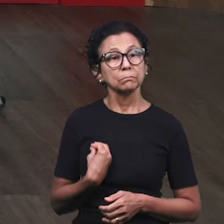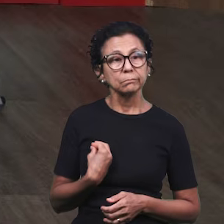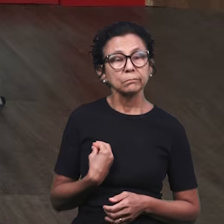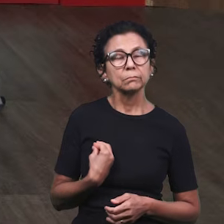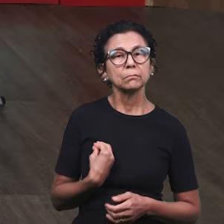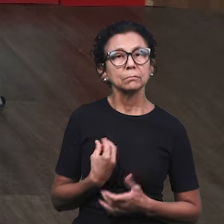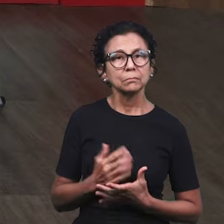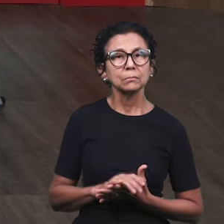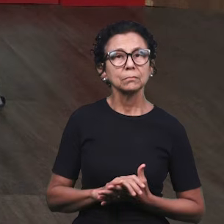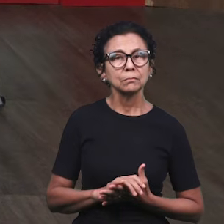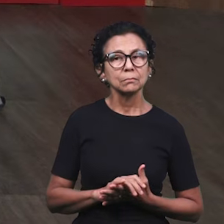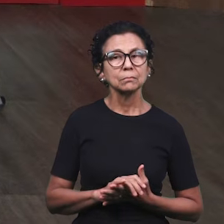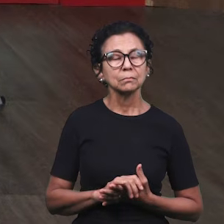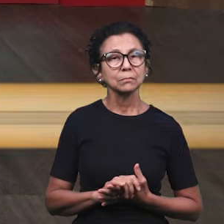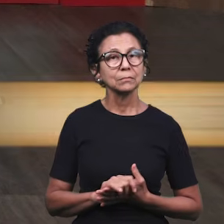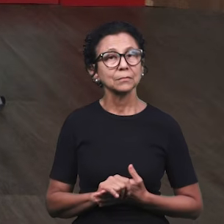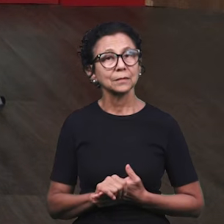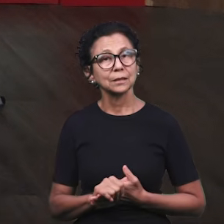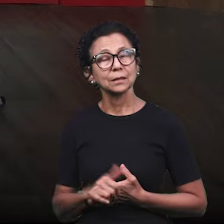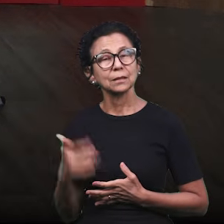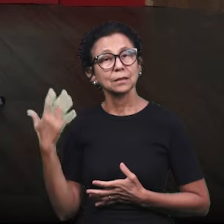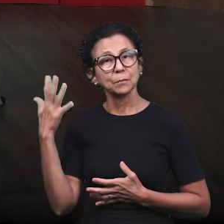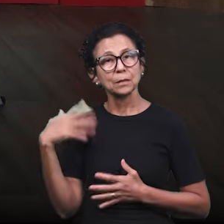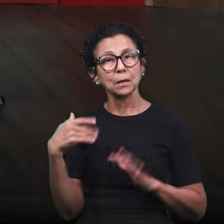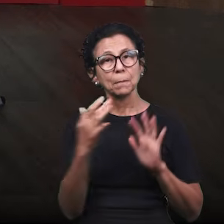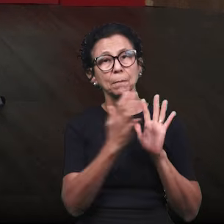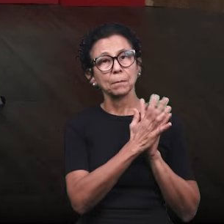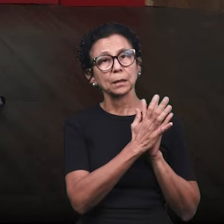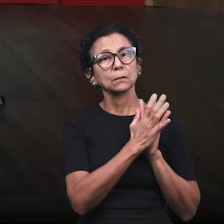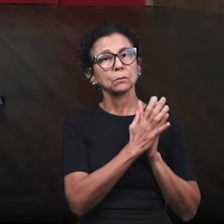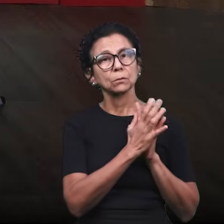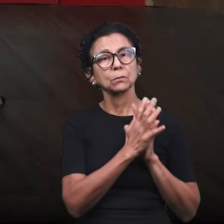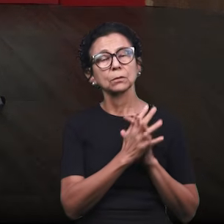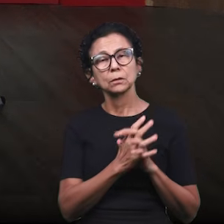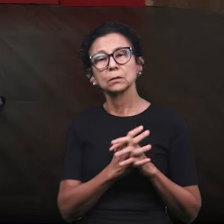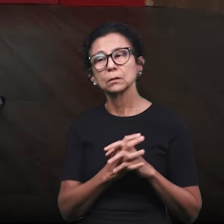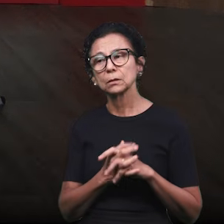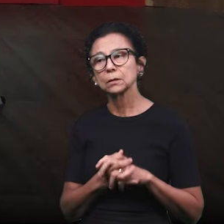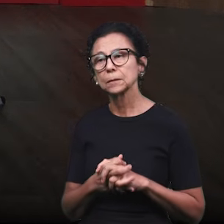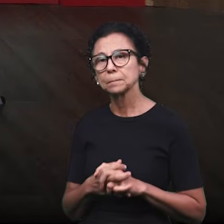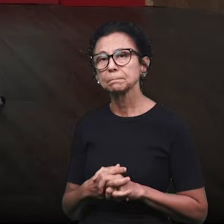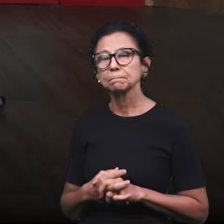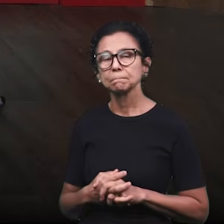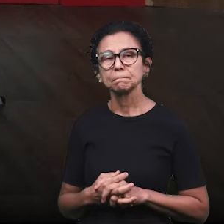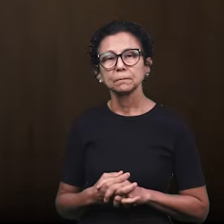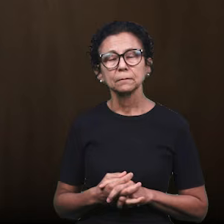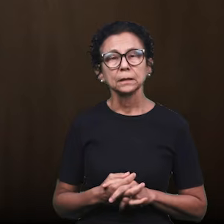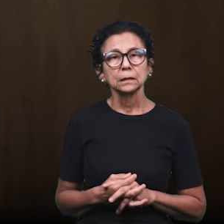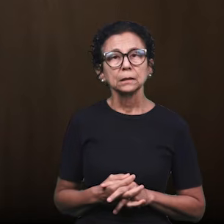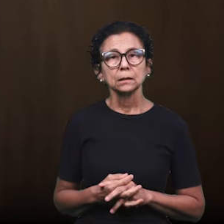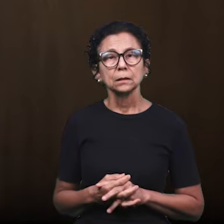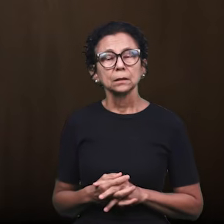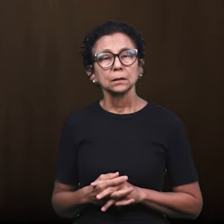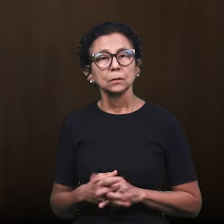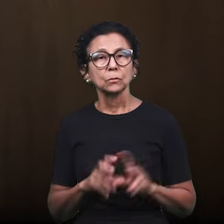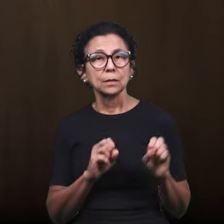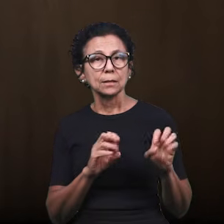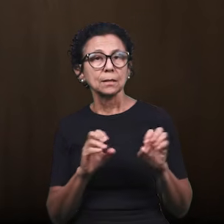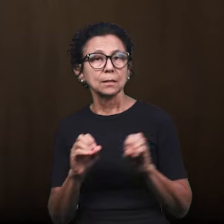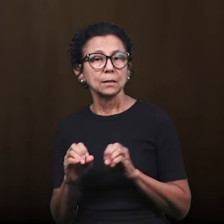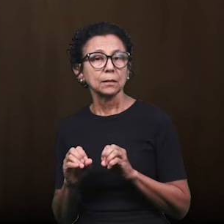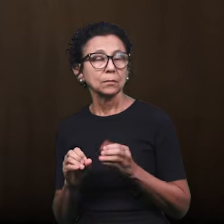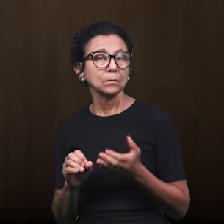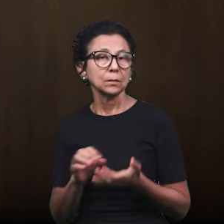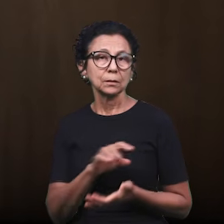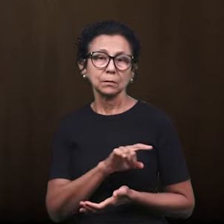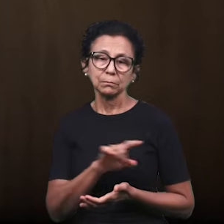já impactados por essa mensagem, né, em algum momento da nossa vida, e agora todos aí